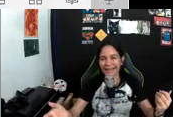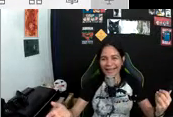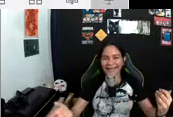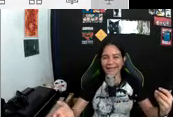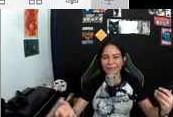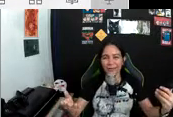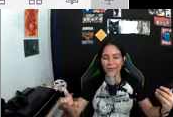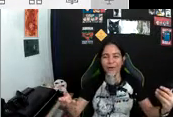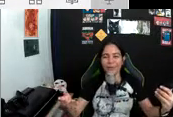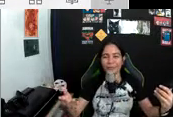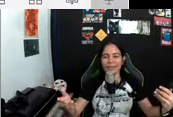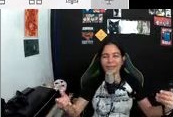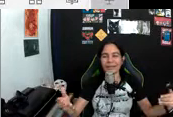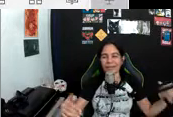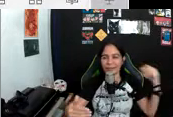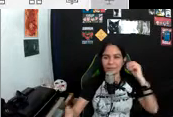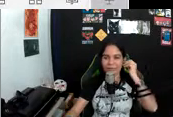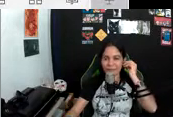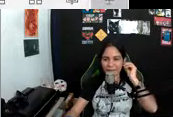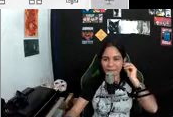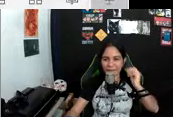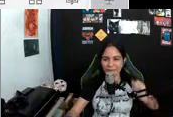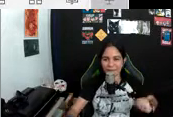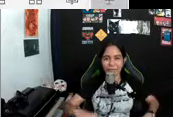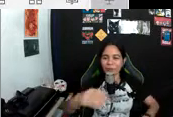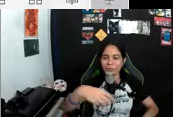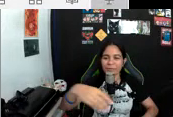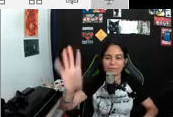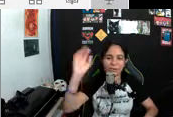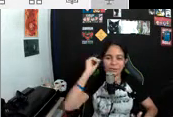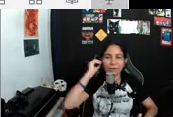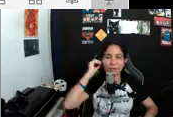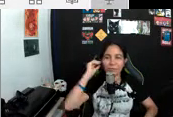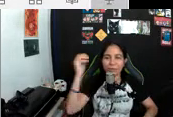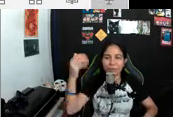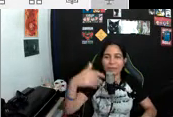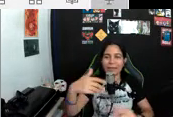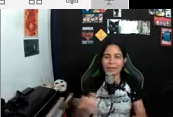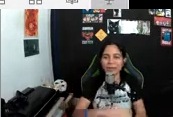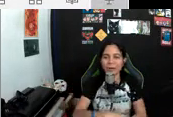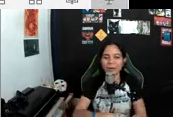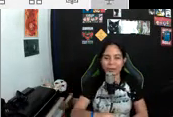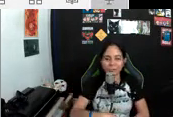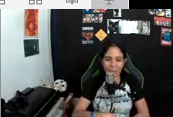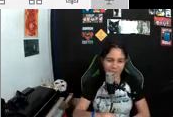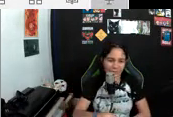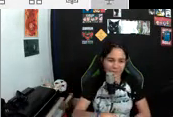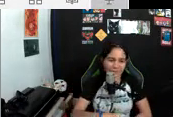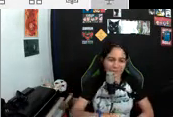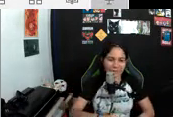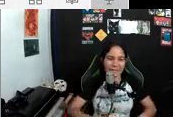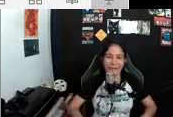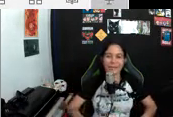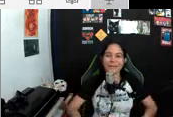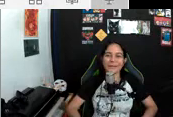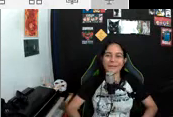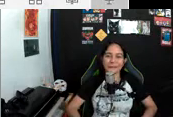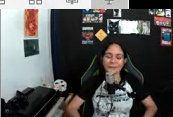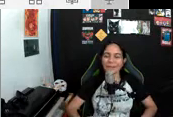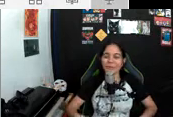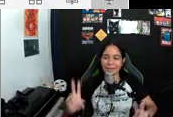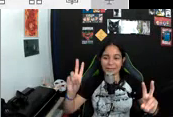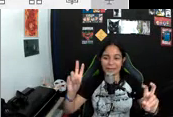Fica na cara, né? Fica óbvio que aquilo foi falsificado. Ele pegou um CID, jogou um número ali aleatório e pronto. Então